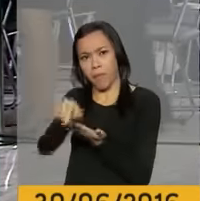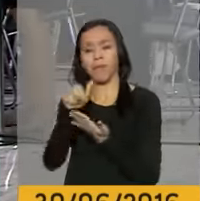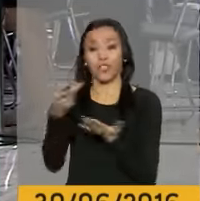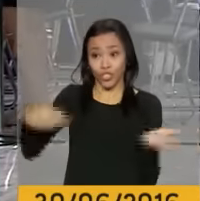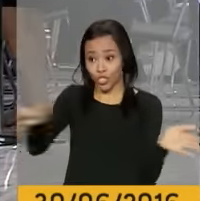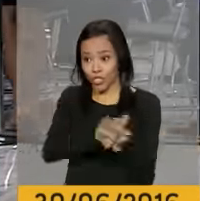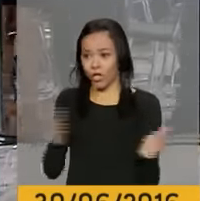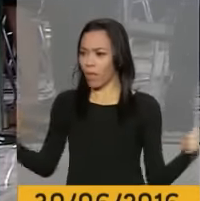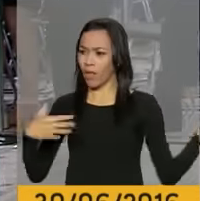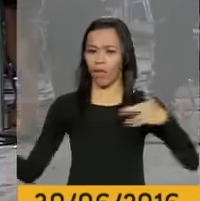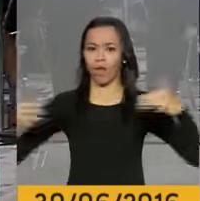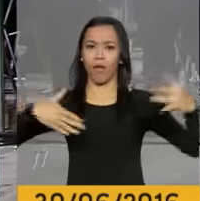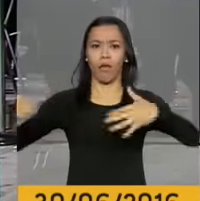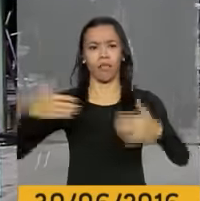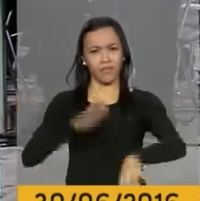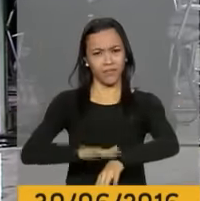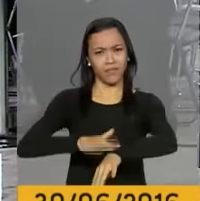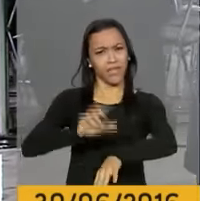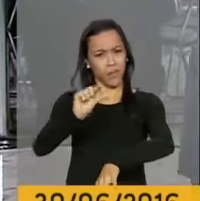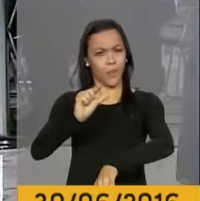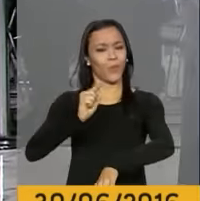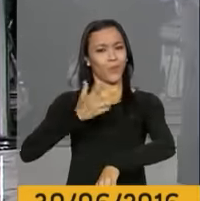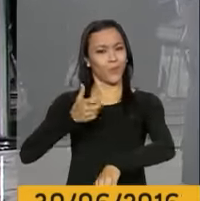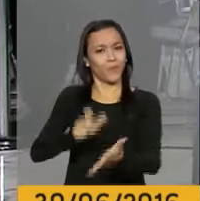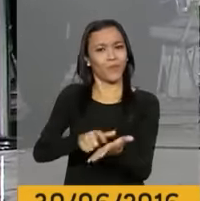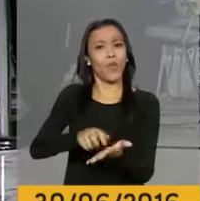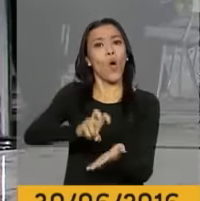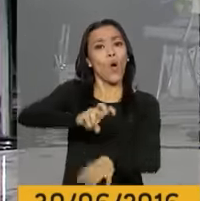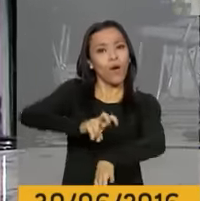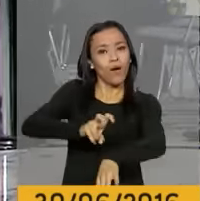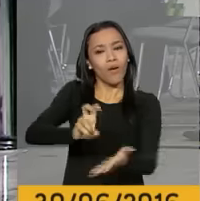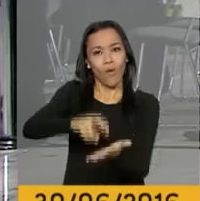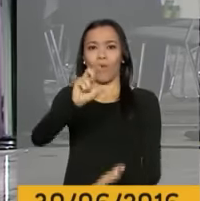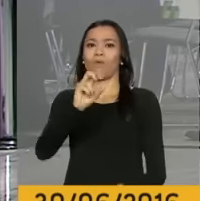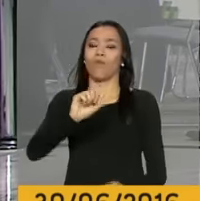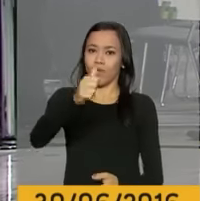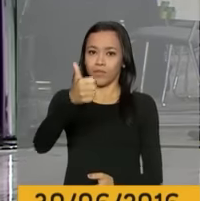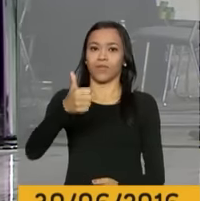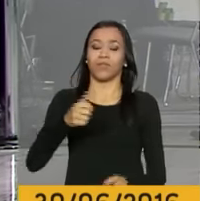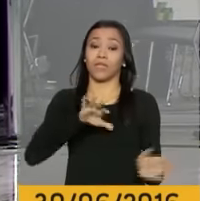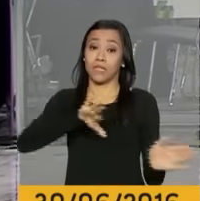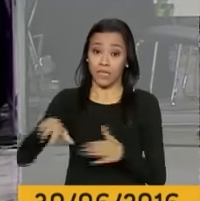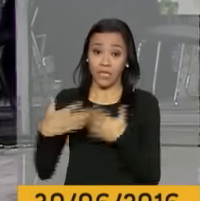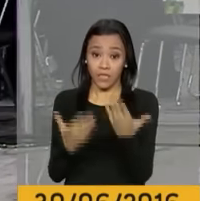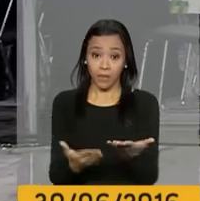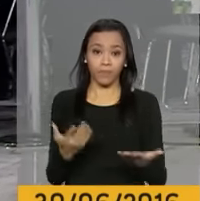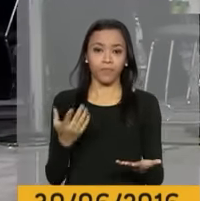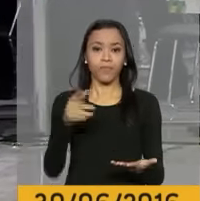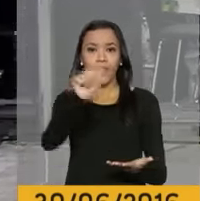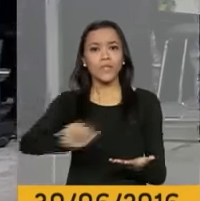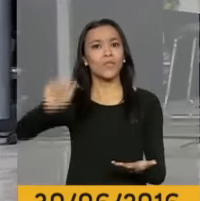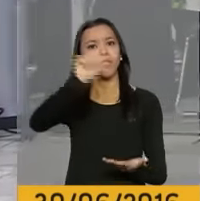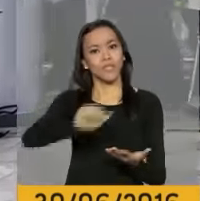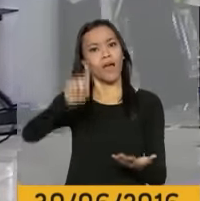Portanto, essa cerimônia, como você falou, marcada para daqui a pouco, às 11 horas da manhã. Eu volto a falar aqui com outro representante de uma associação comercial,